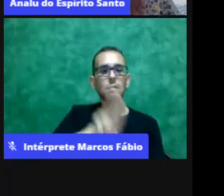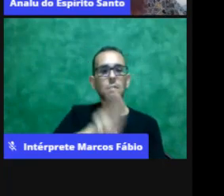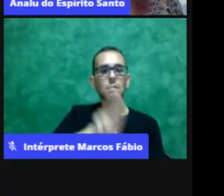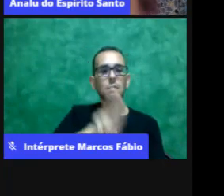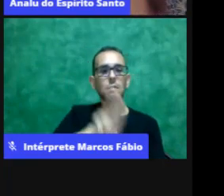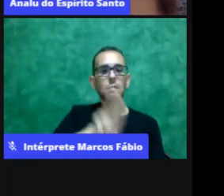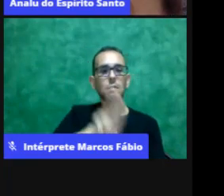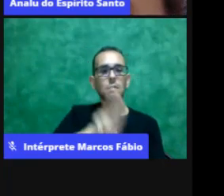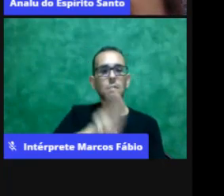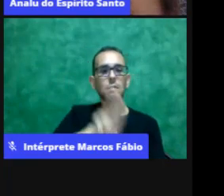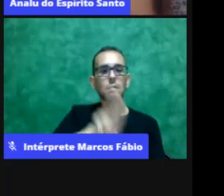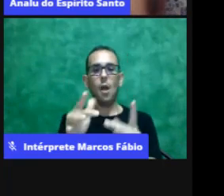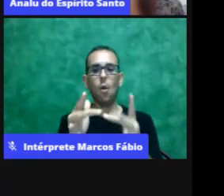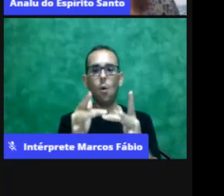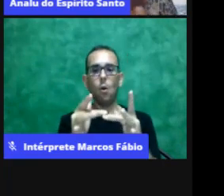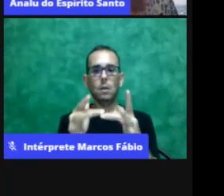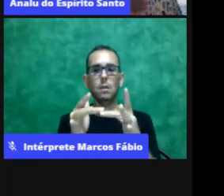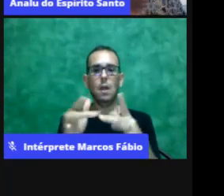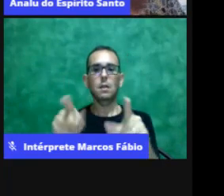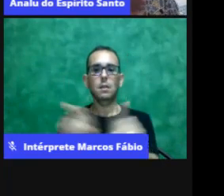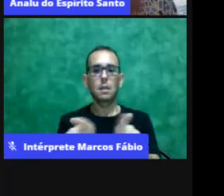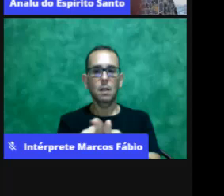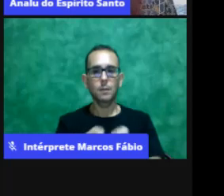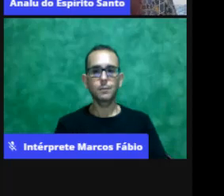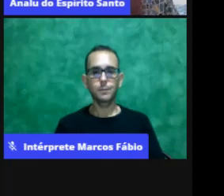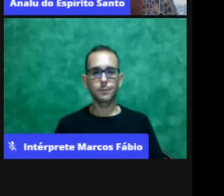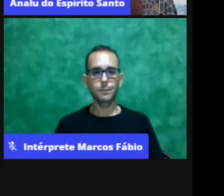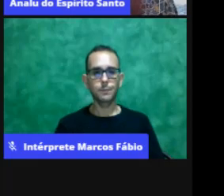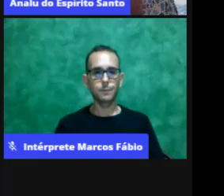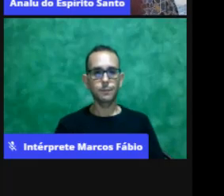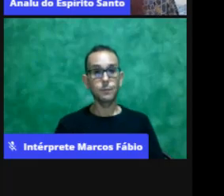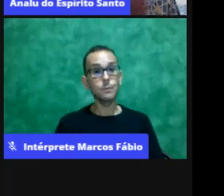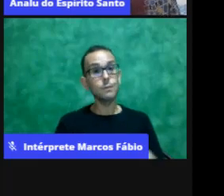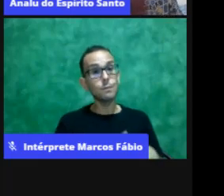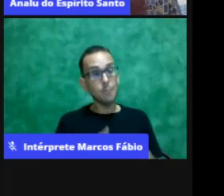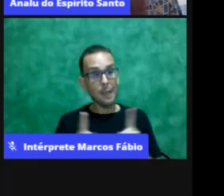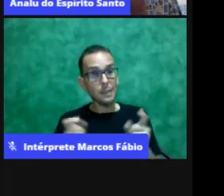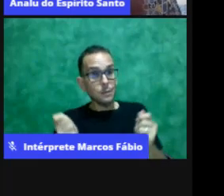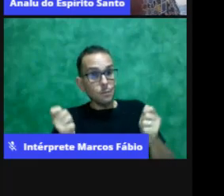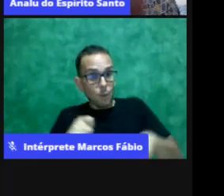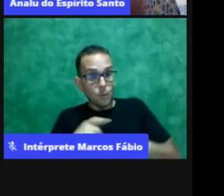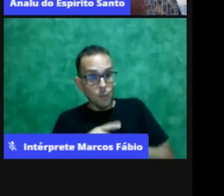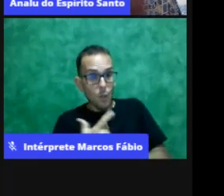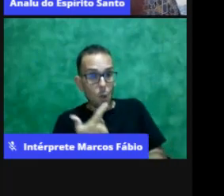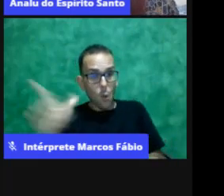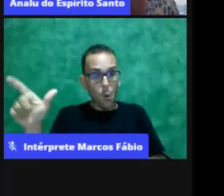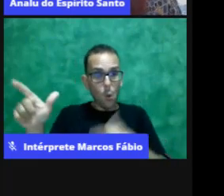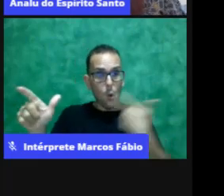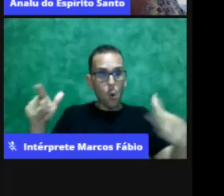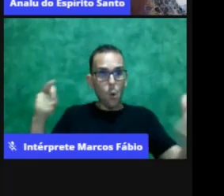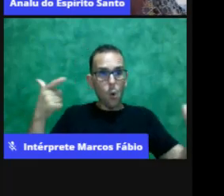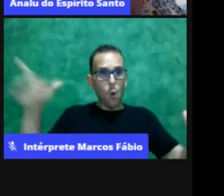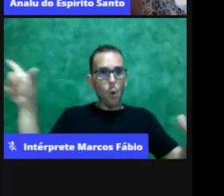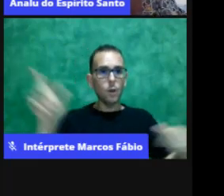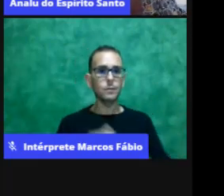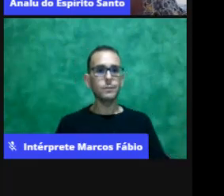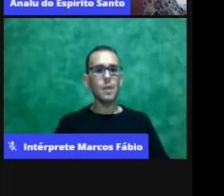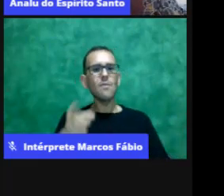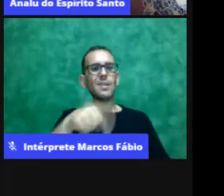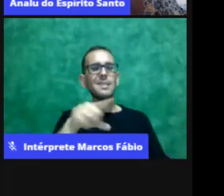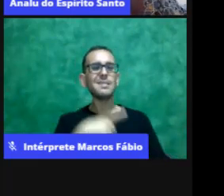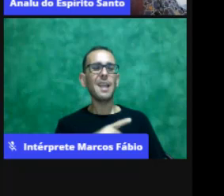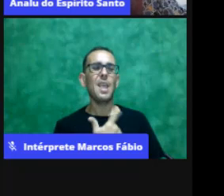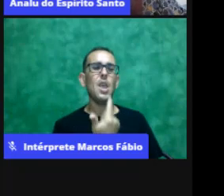ter uma intimidade com ele. Então, nós só trouxemos possibilidades aqui. Provavelmente, vocês vão ter